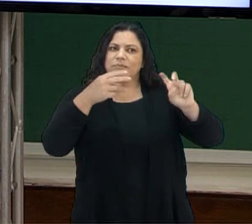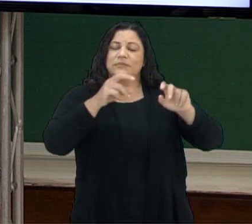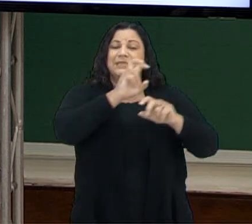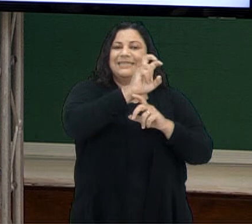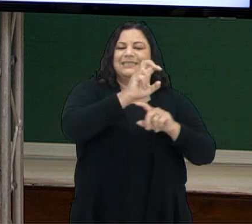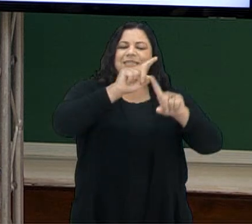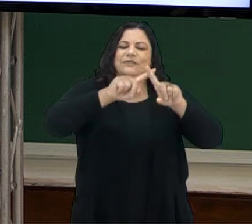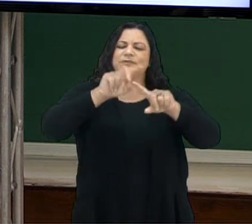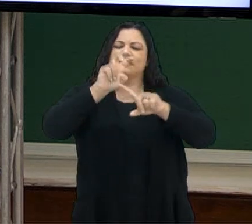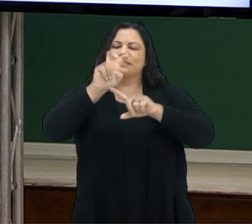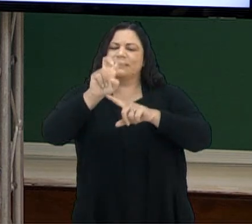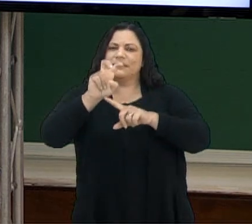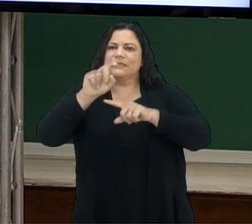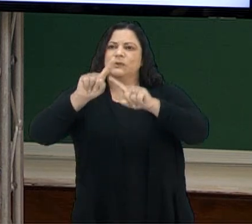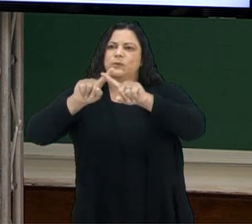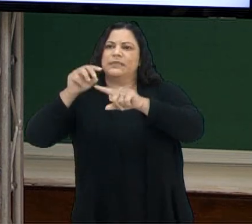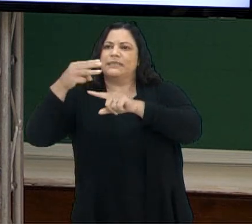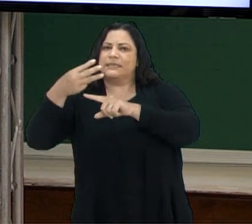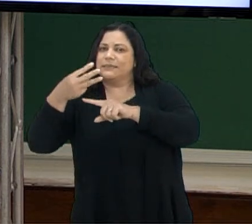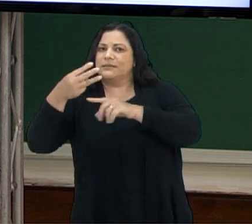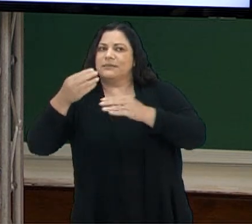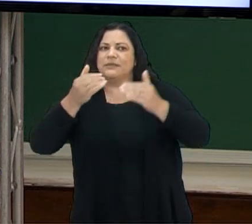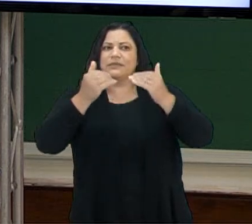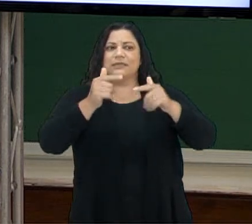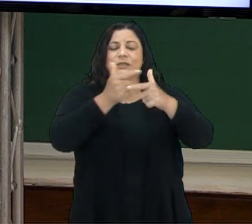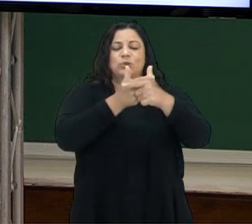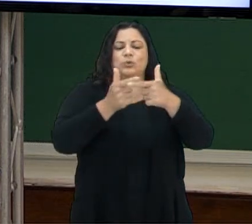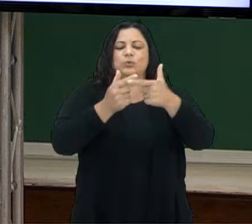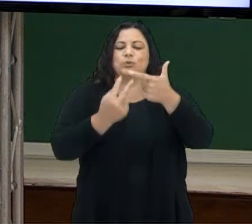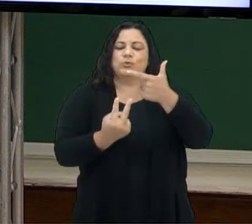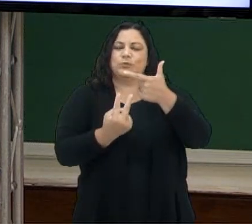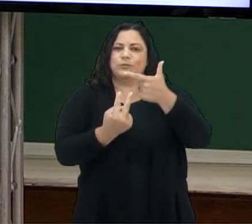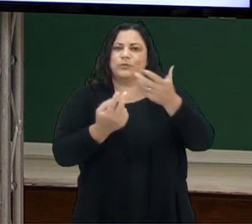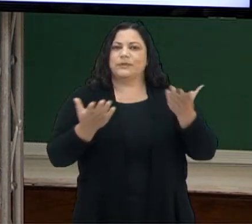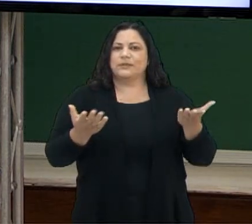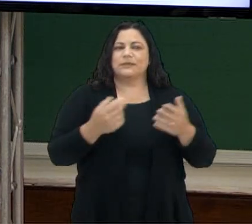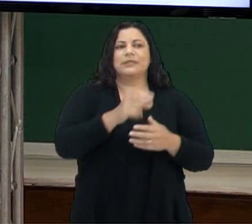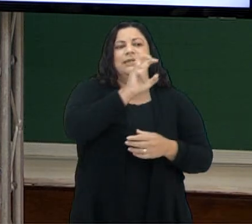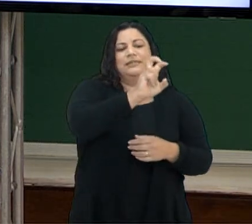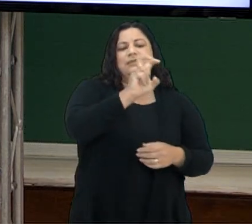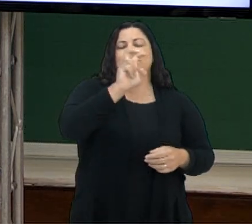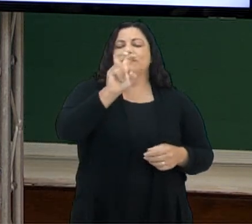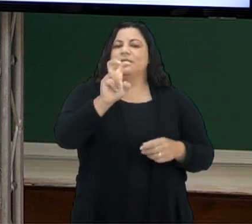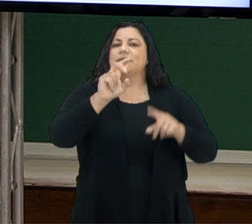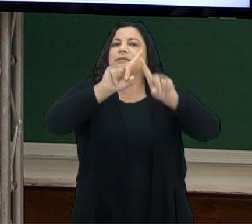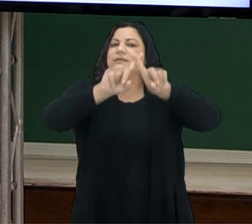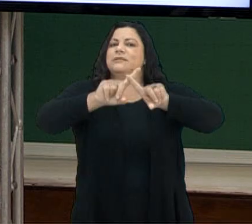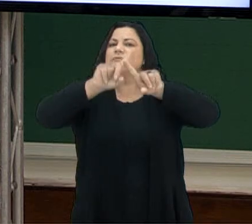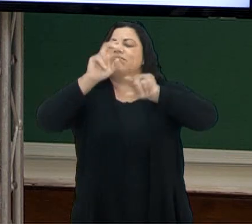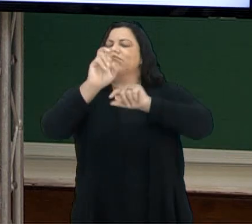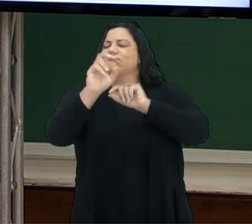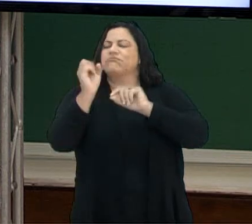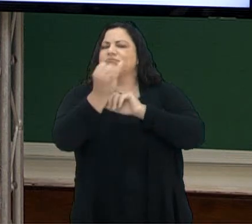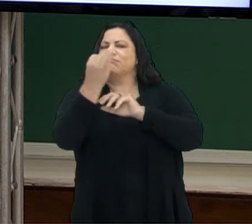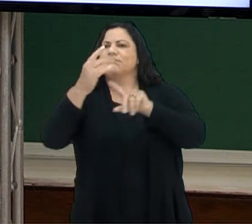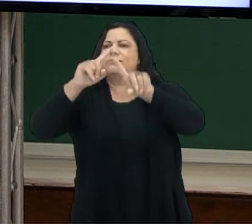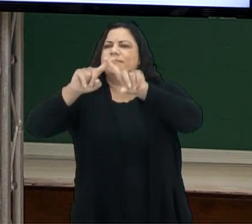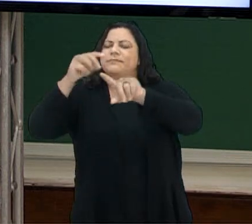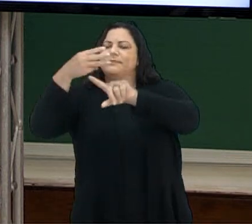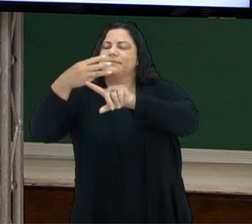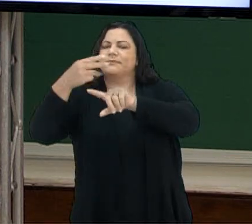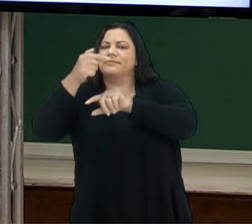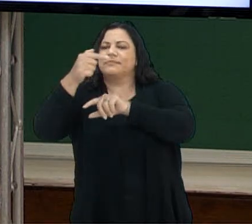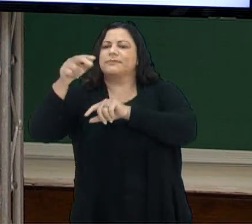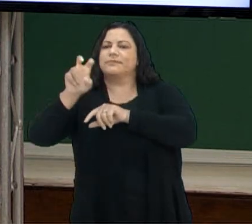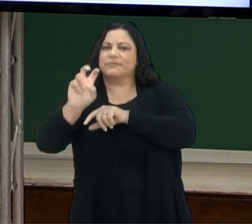5, vezes o apótema, que é 3, dividido por 2. 5 vezes 5, 25. 25 vezes 3 vai ficar